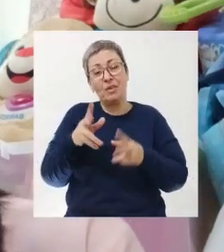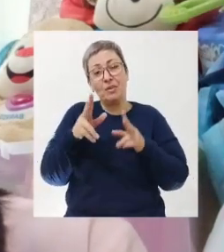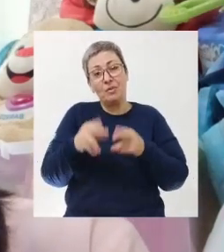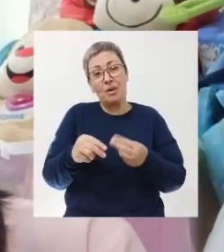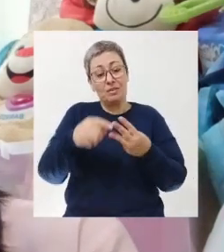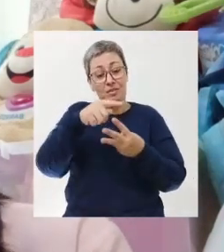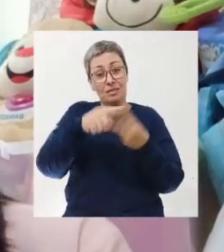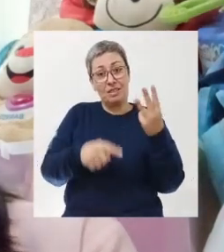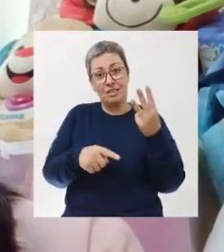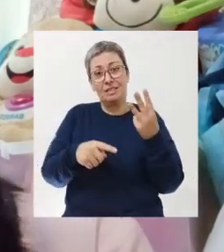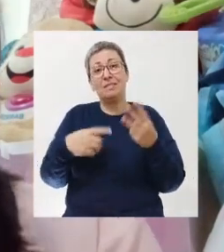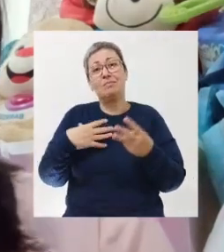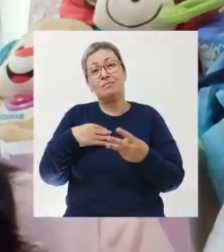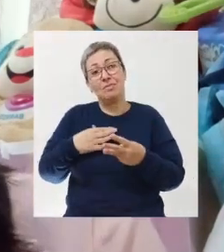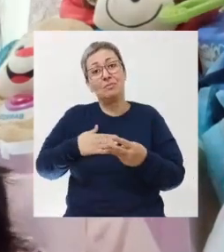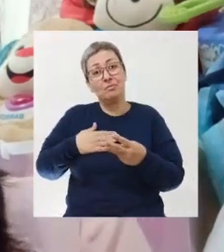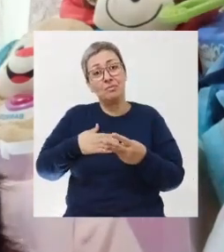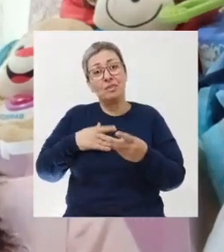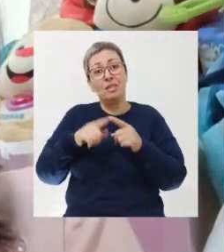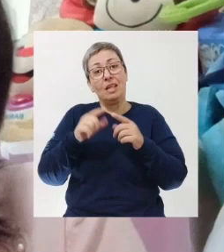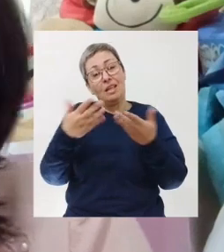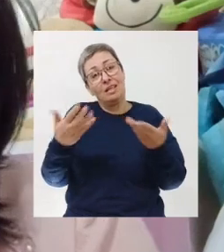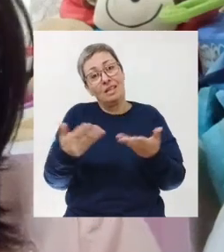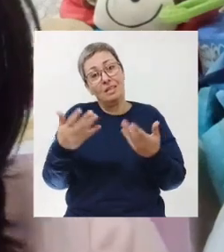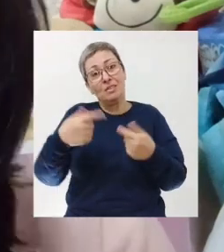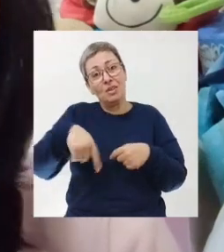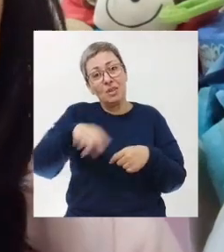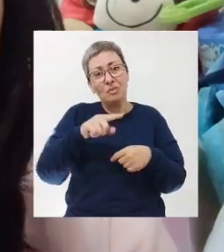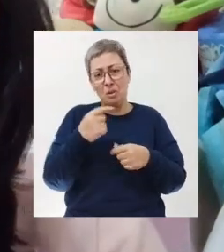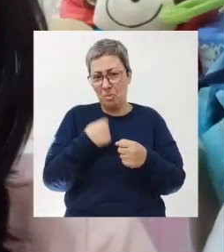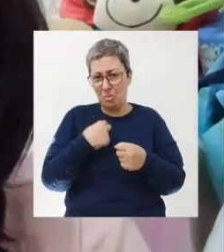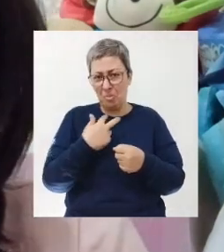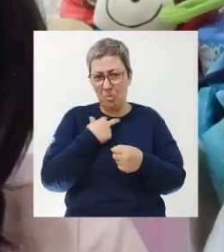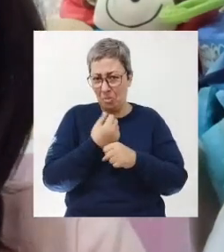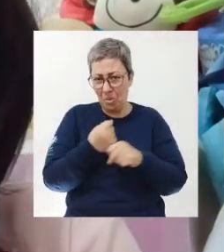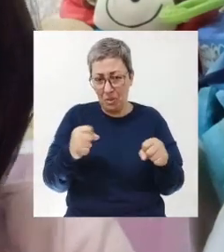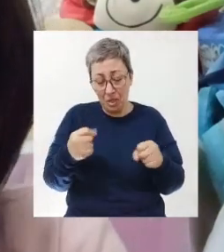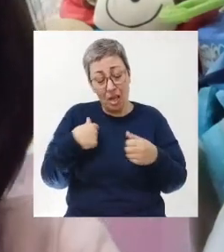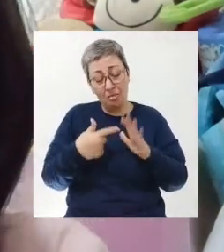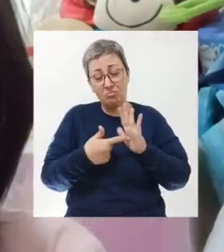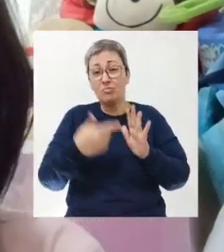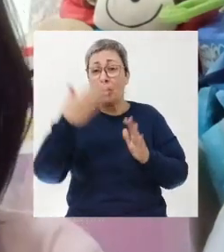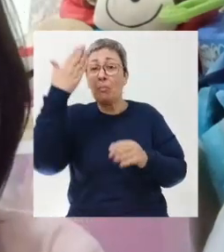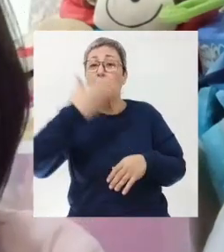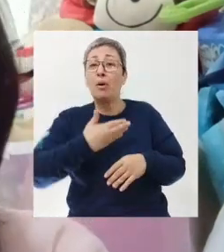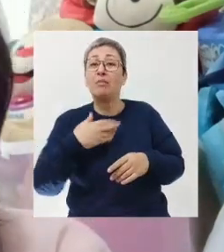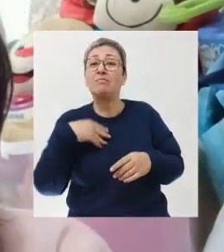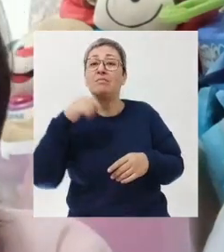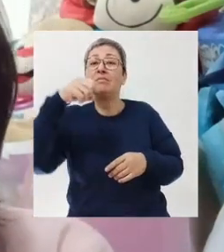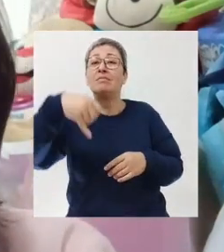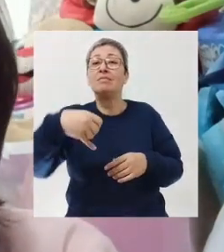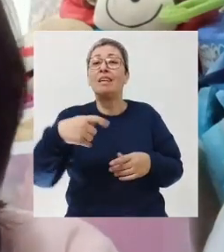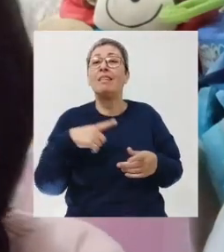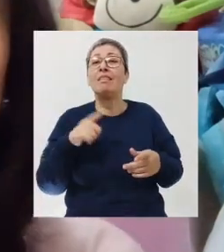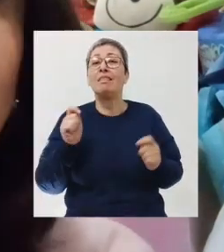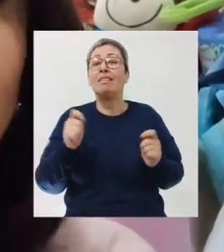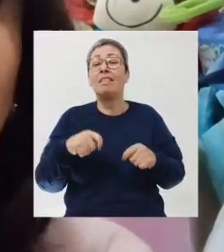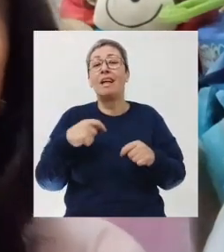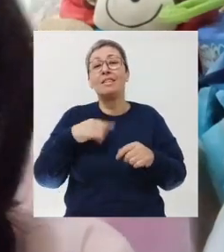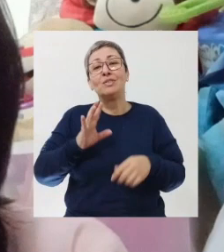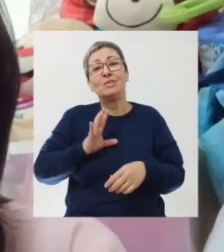filhote aí, como eu amamentei os 3, né? E é isso, para aqueles que diziam que não é possível, eu tô aqui para provar que é possível